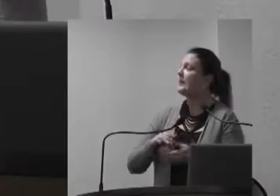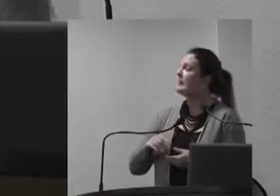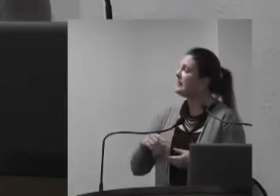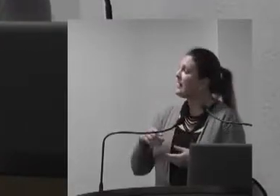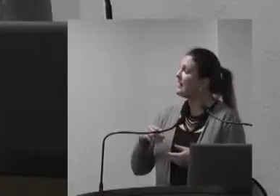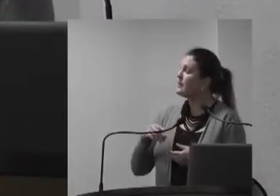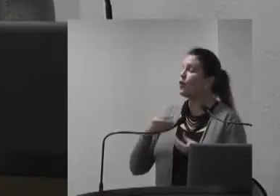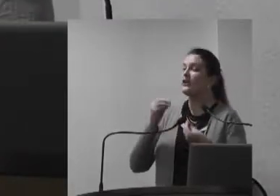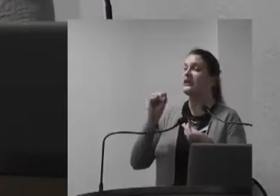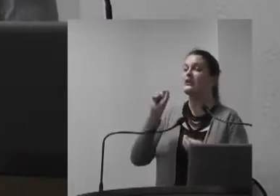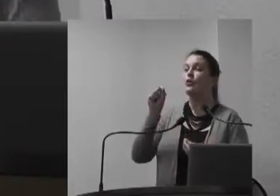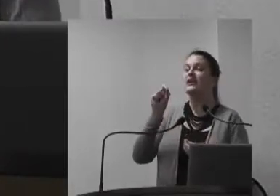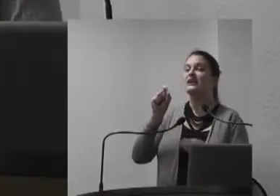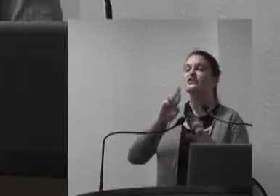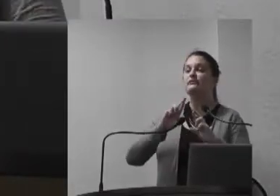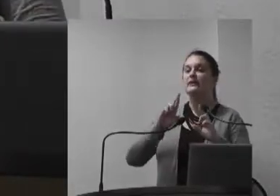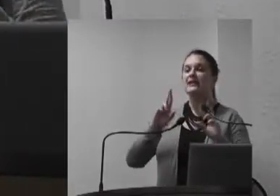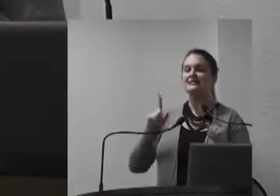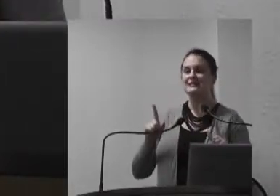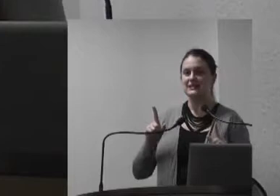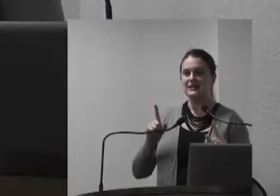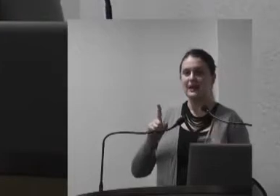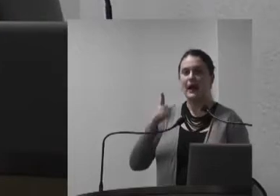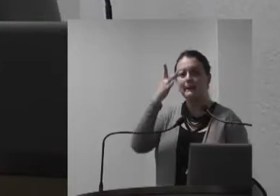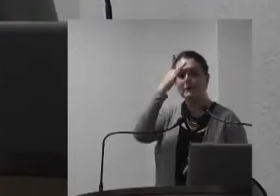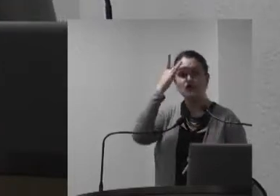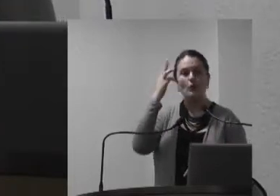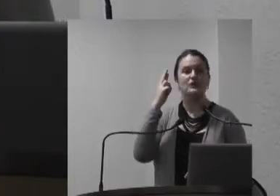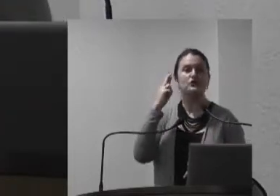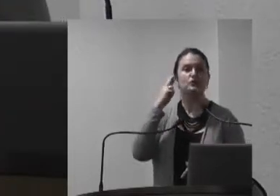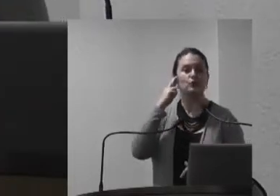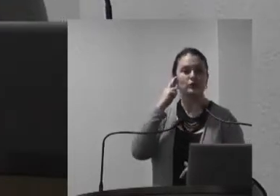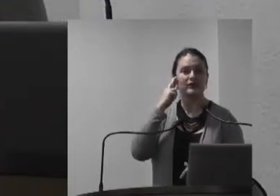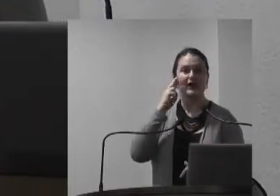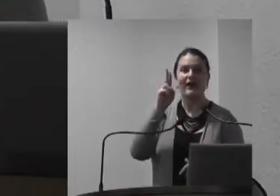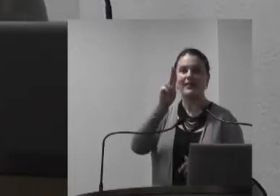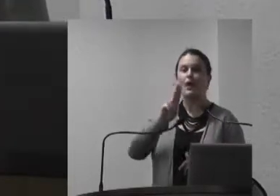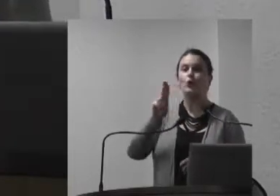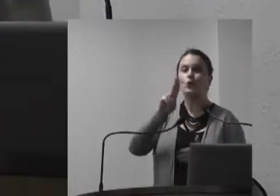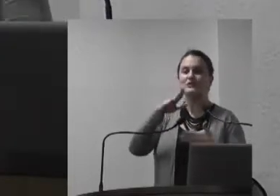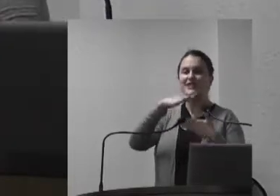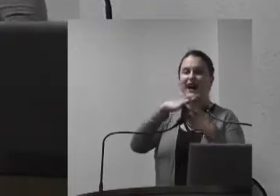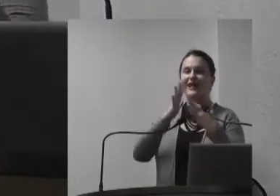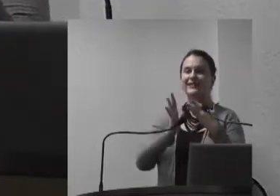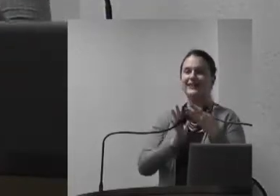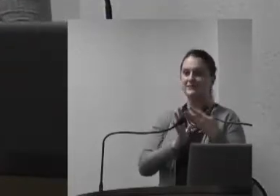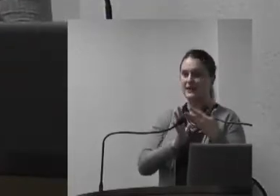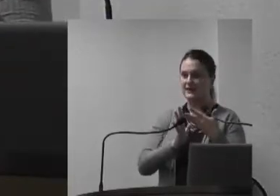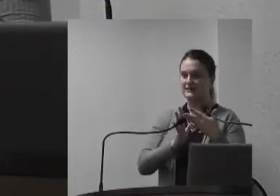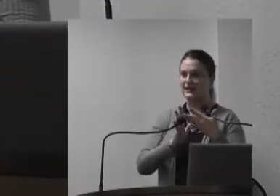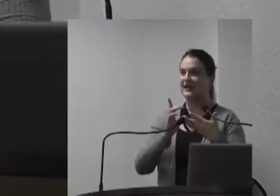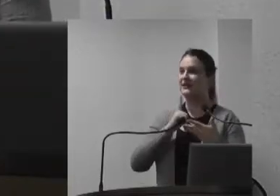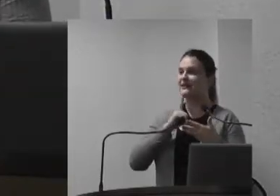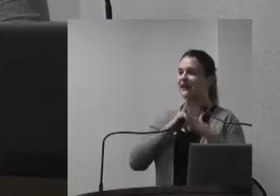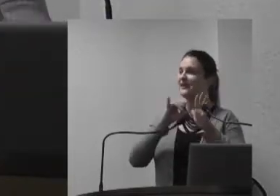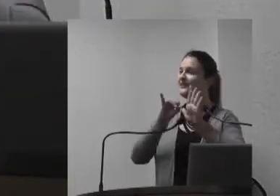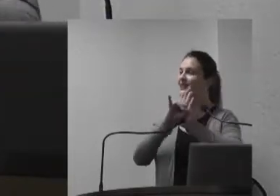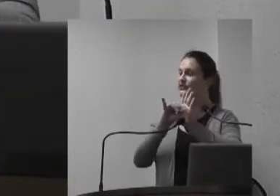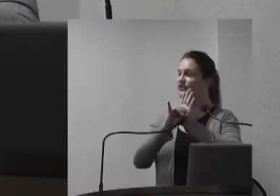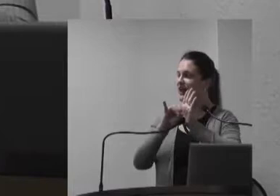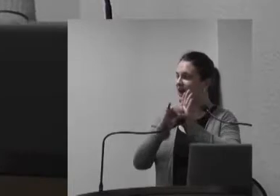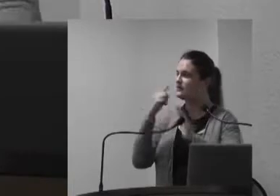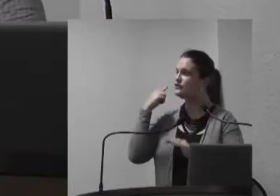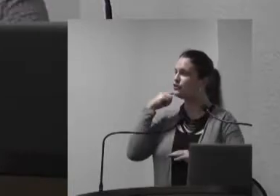oficial. E aí, o que diferencia? A pessoa surda, ela usa a Libras, ela